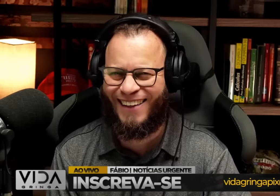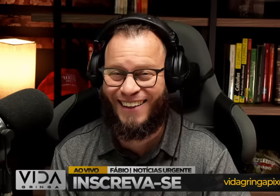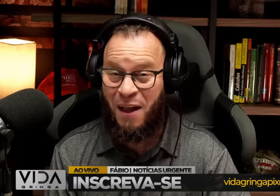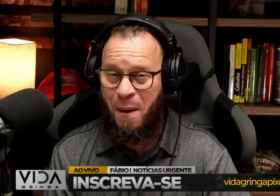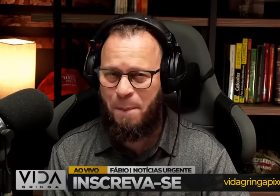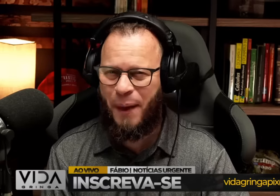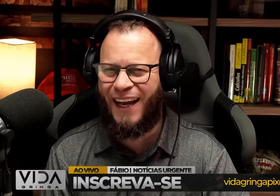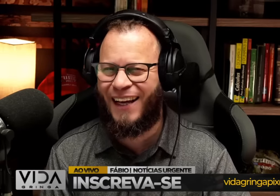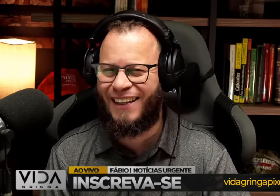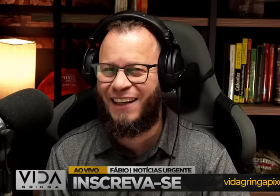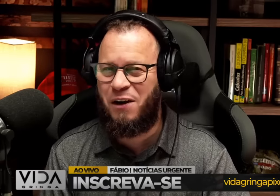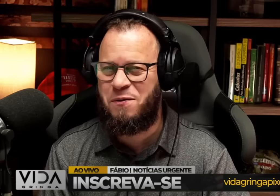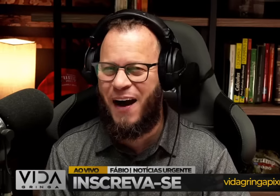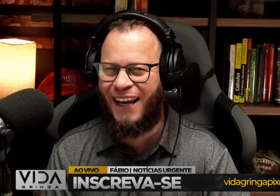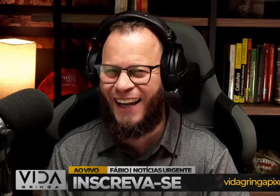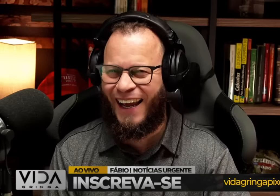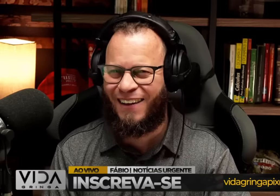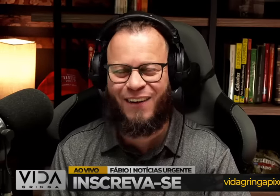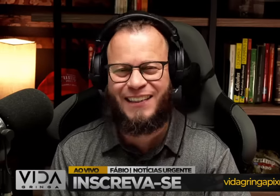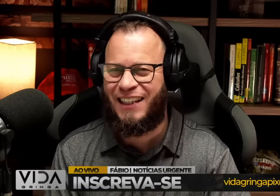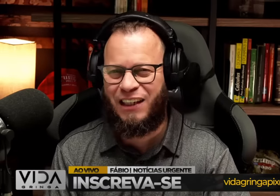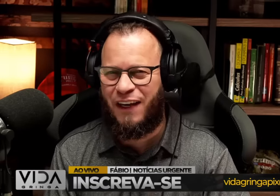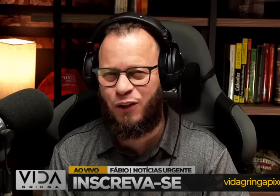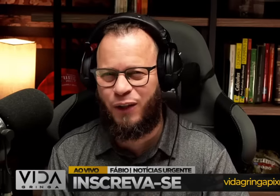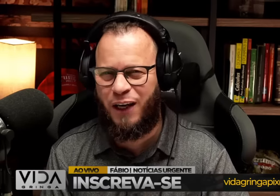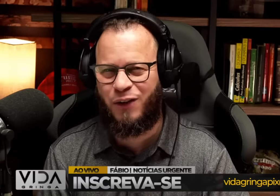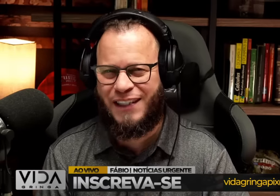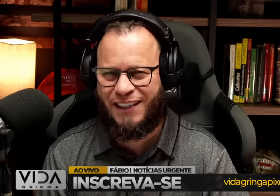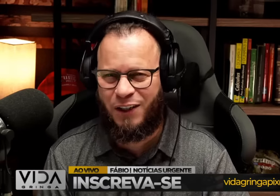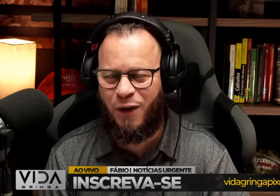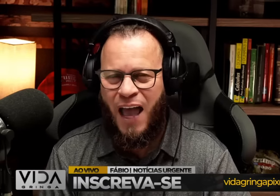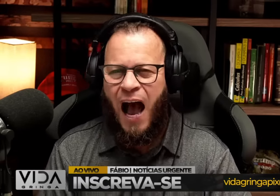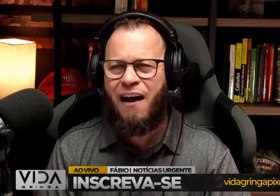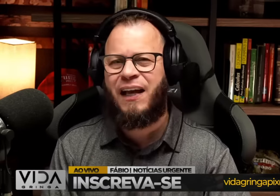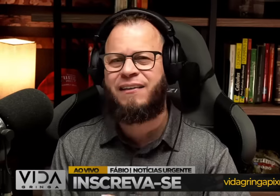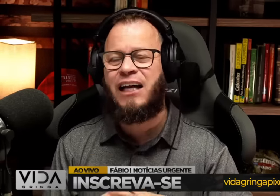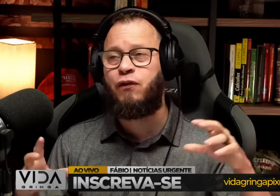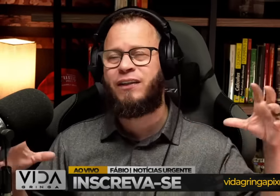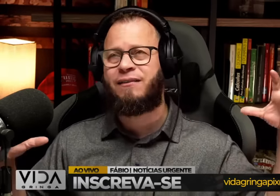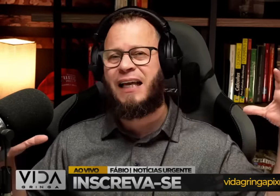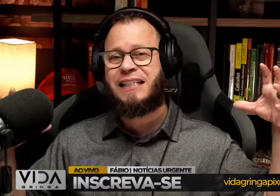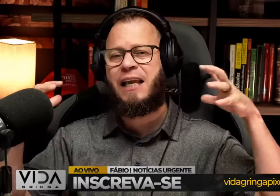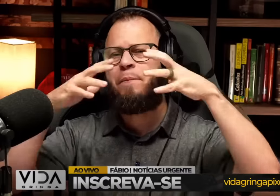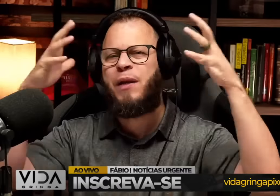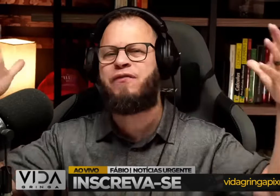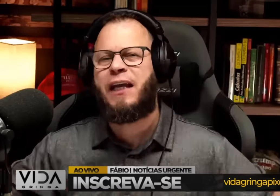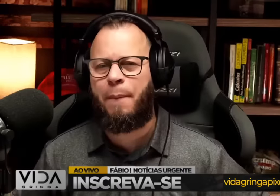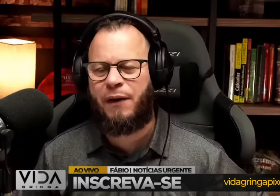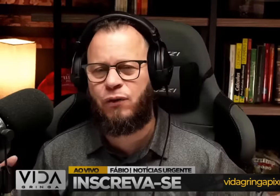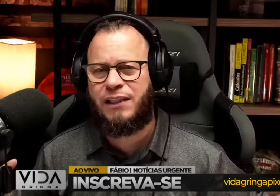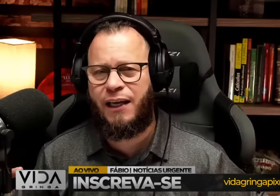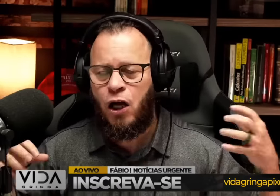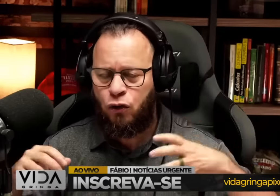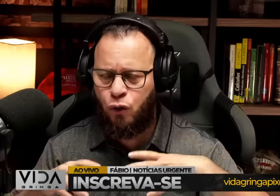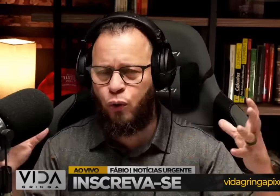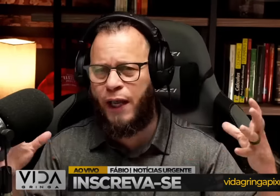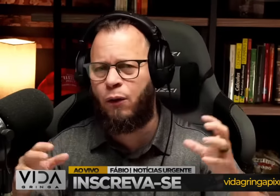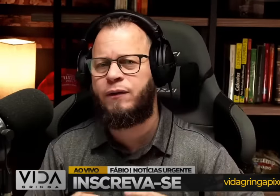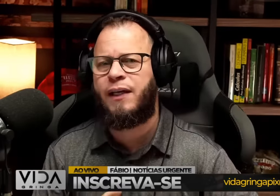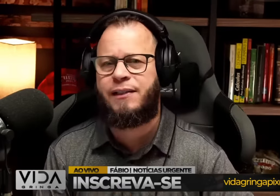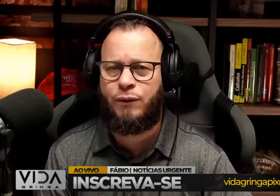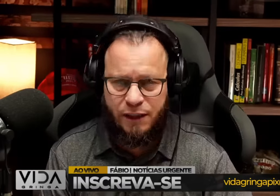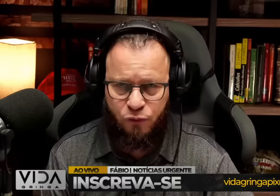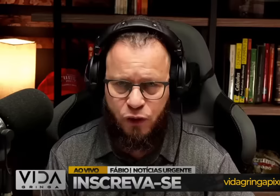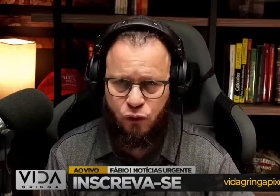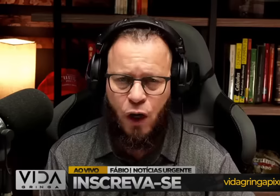sério perdeu mané não adianta ficar todo nervosinho a verdade eu vou tentar simplificar para você tudo que